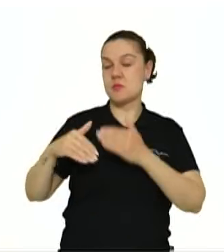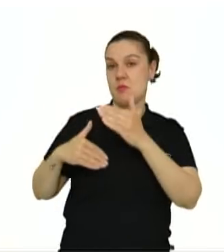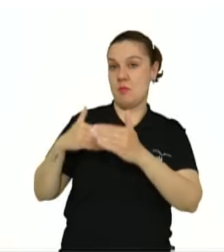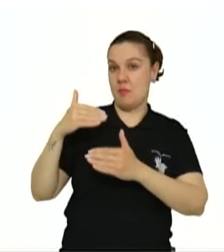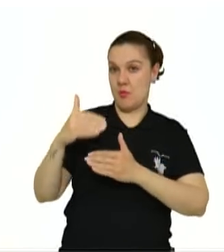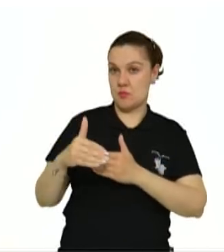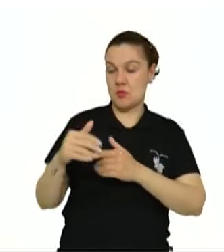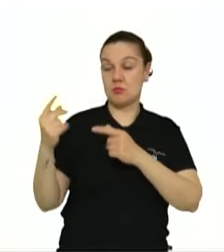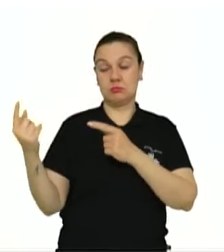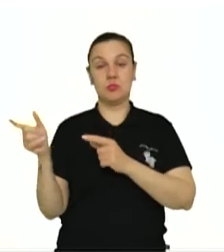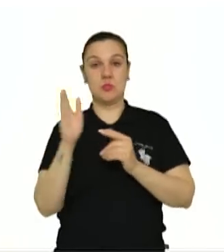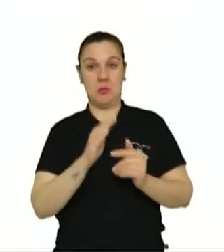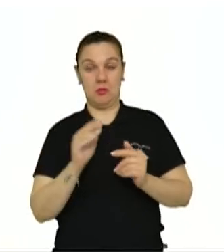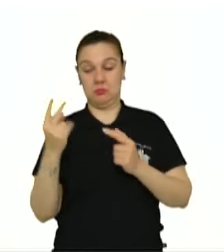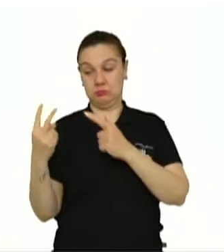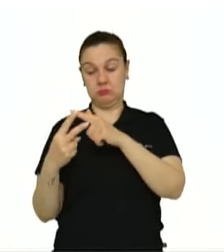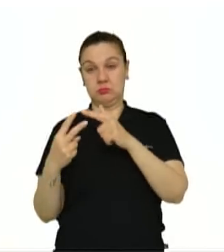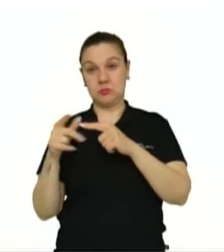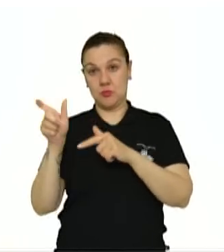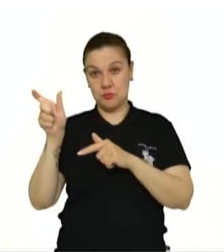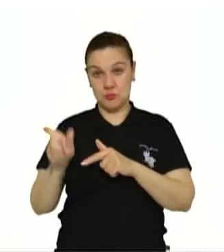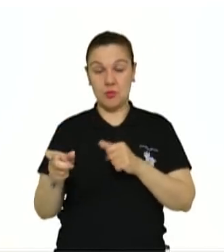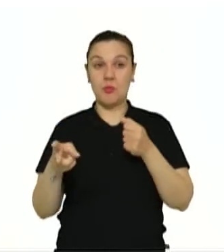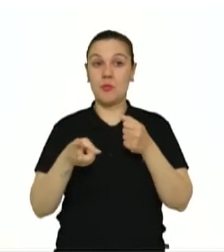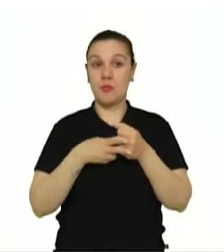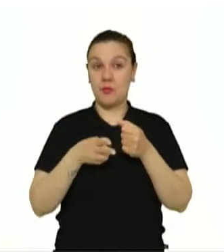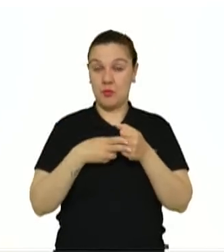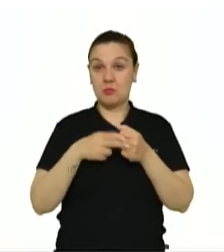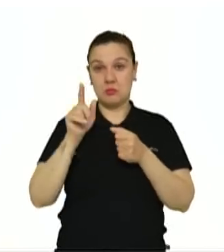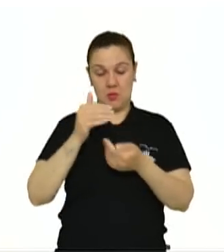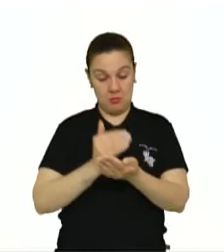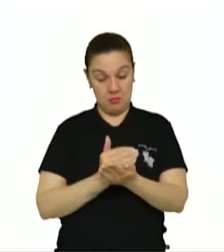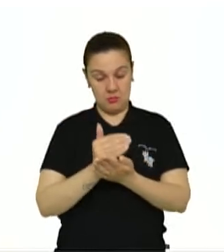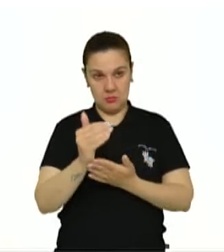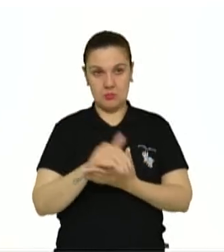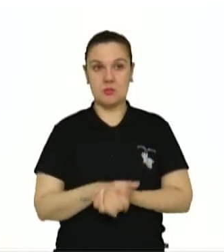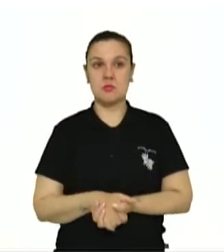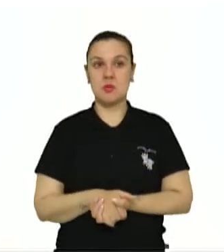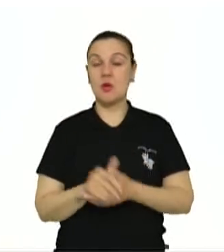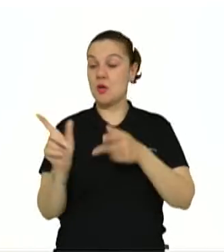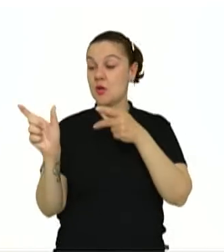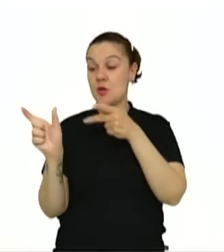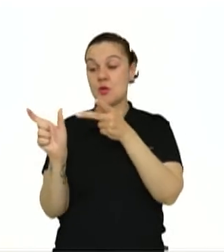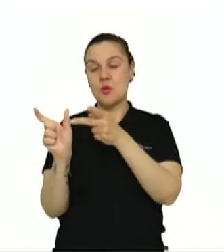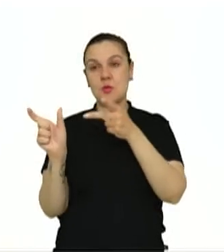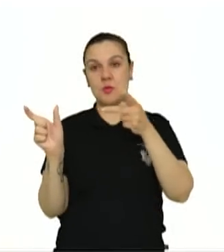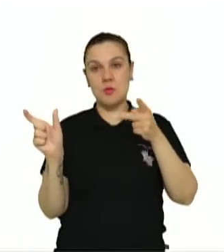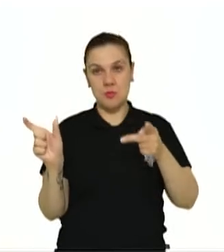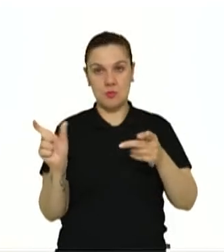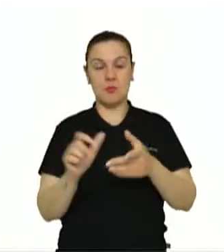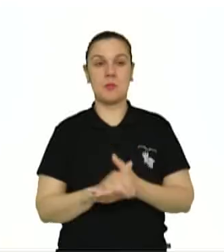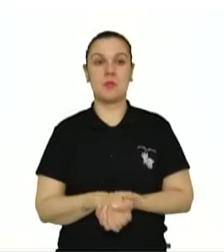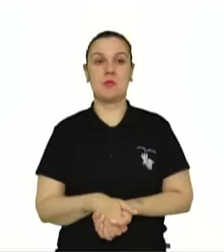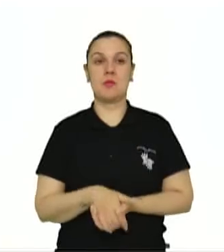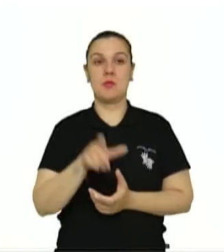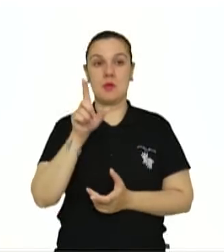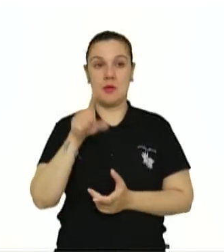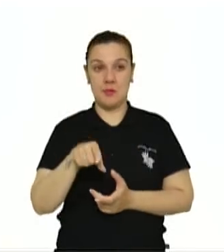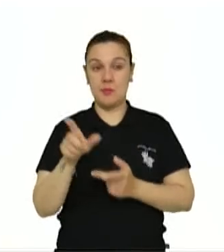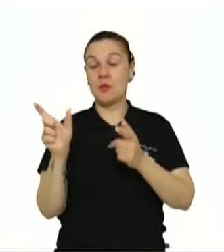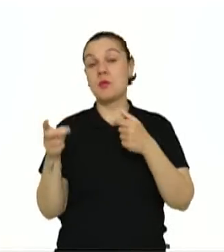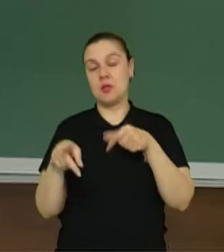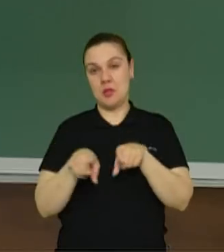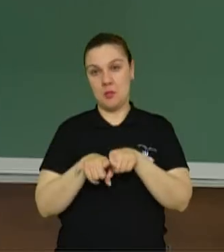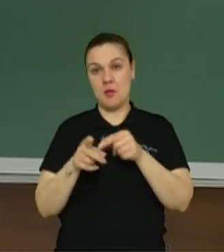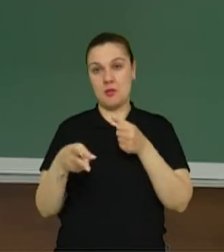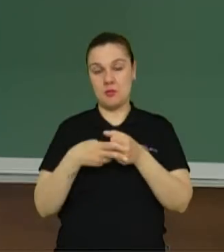então, essas duas palavras compõem o sujeito. O verbo iniciou e o predicado, né? Ele também é composto pelo